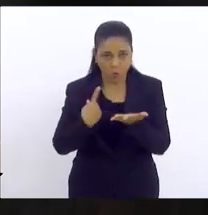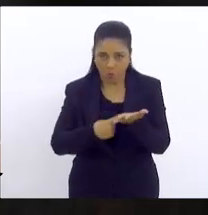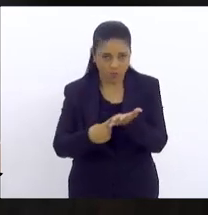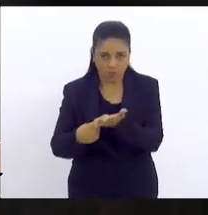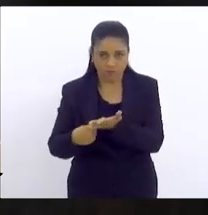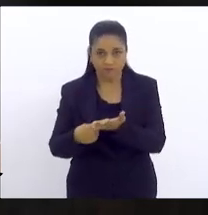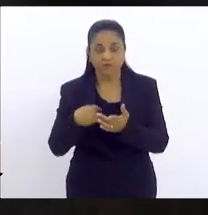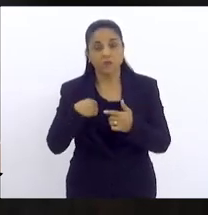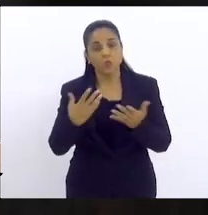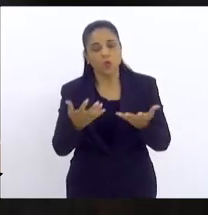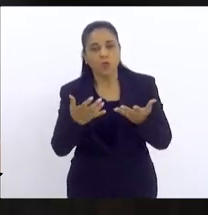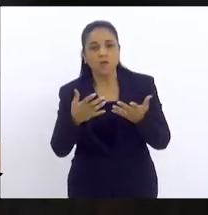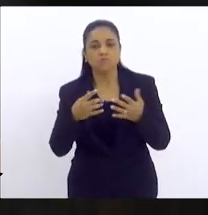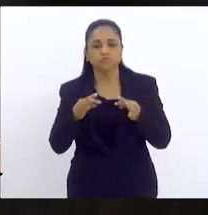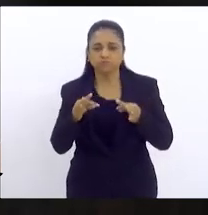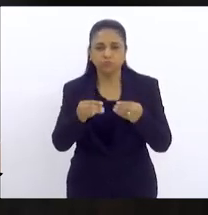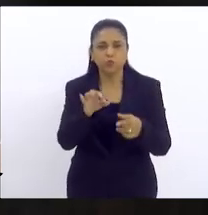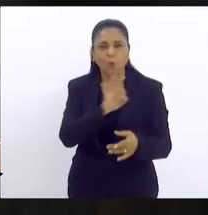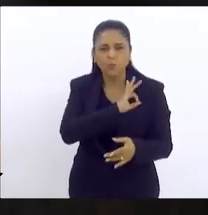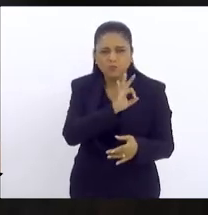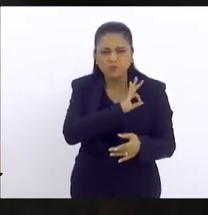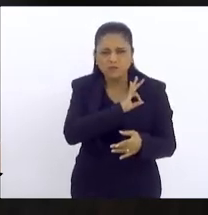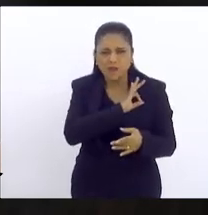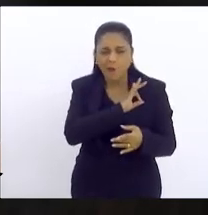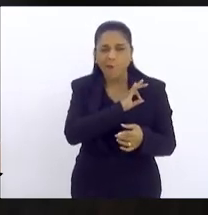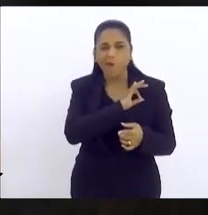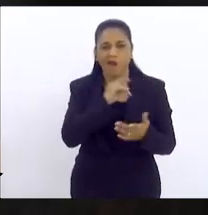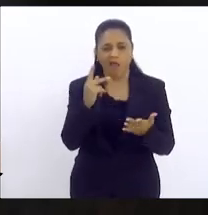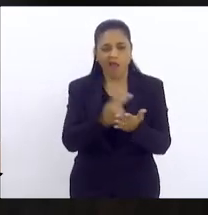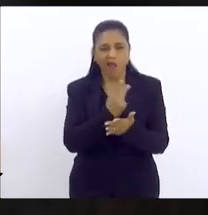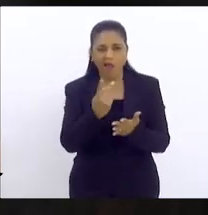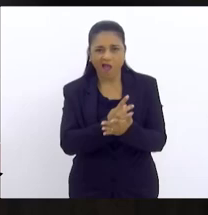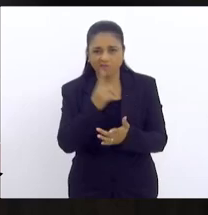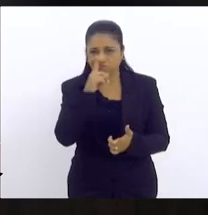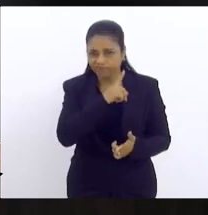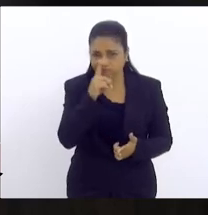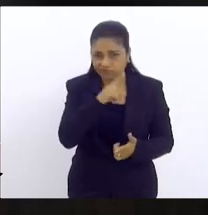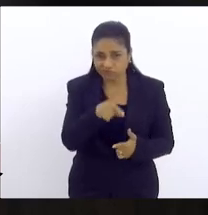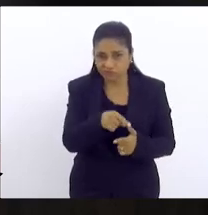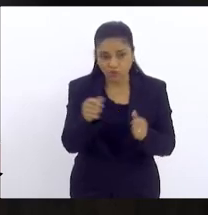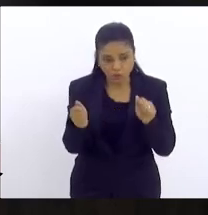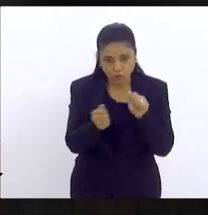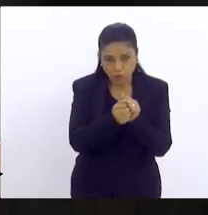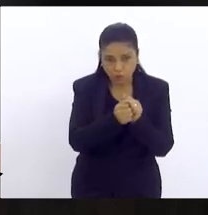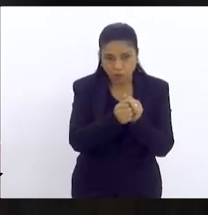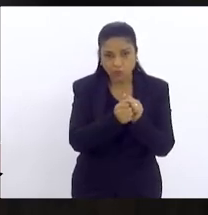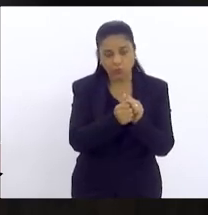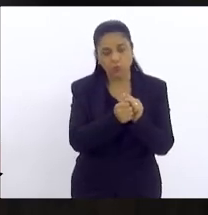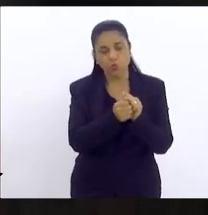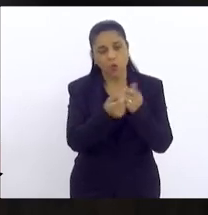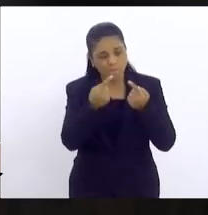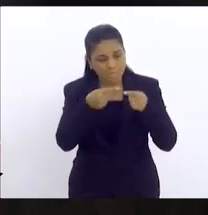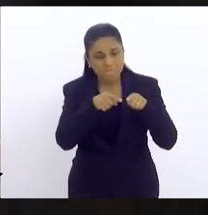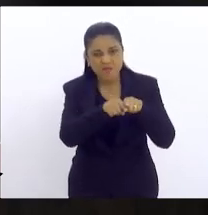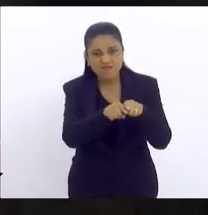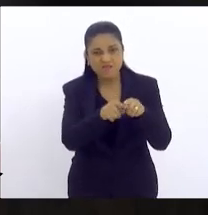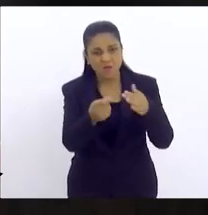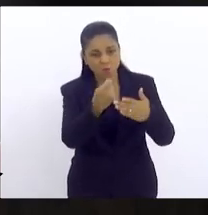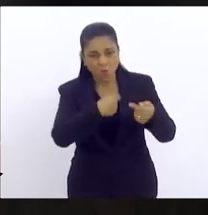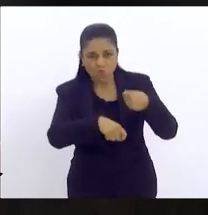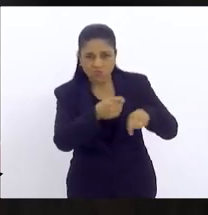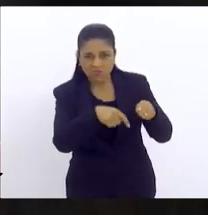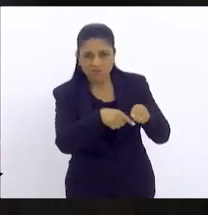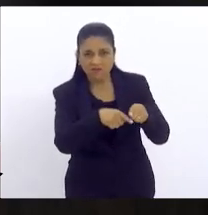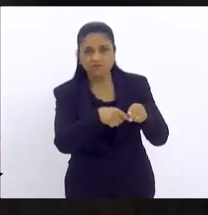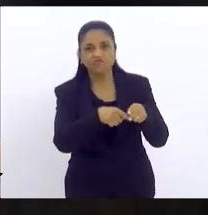policiais que estiverem com condutas erradas e junto com tráfico isso é de suma importância